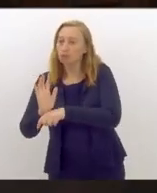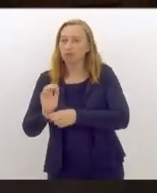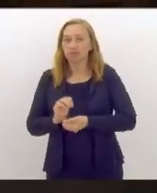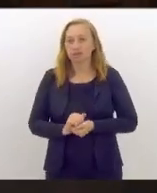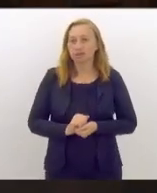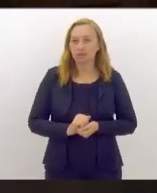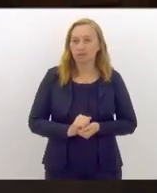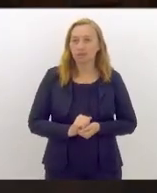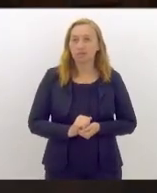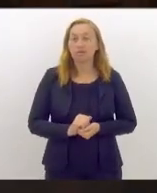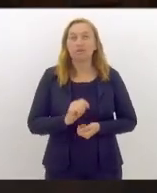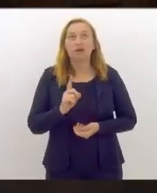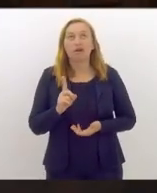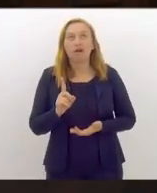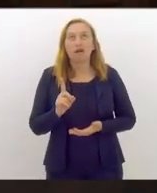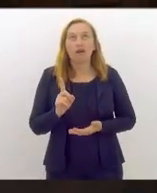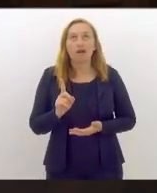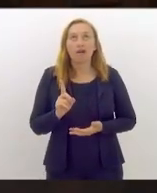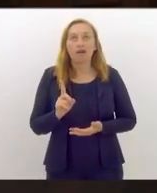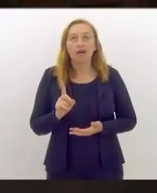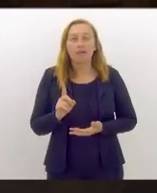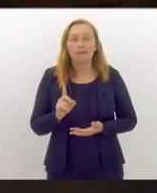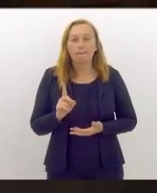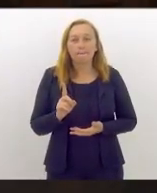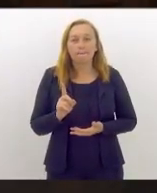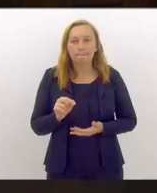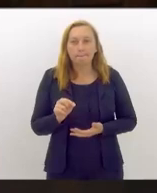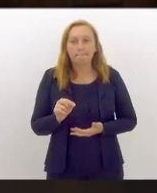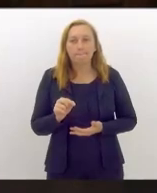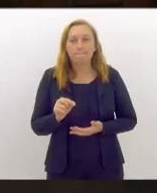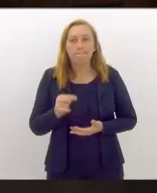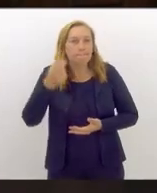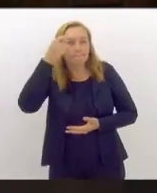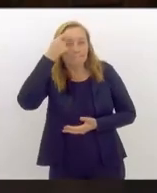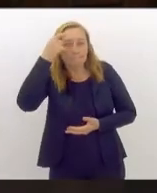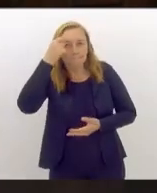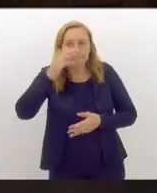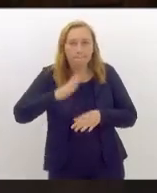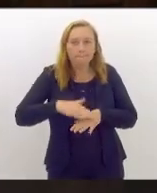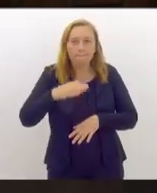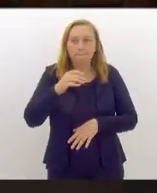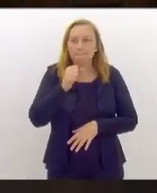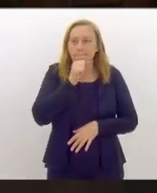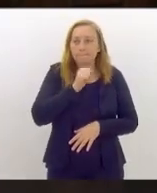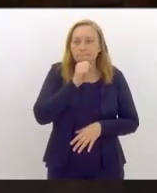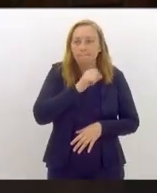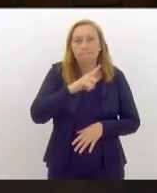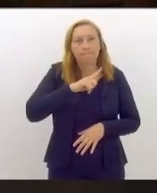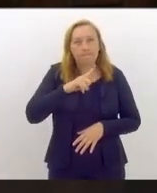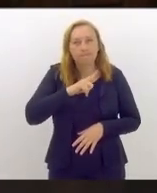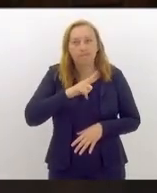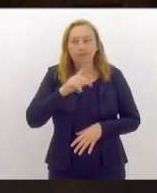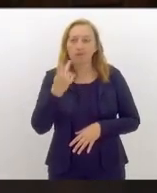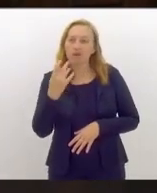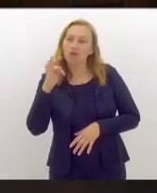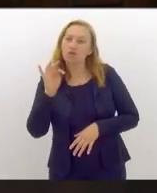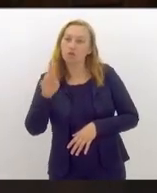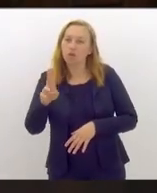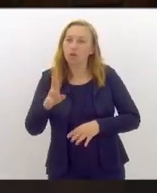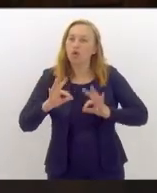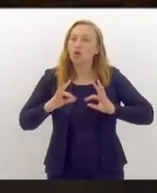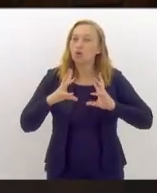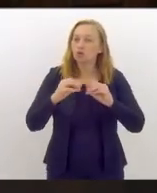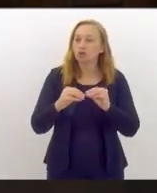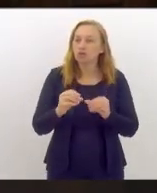e isso é algo que foi e é a memória mais antiga que eu tenho do Heitor com tudo que ele fez